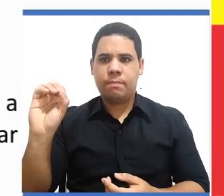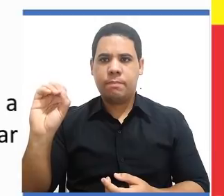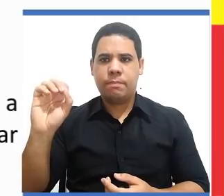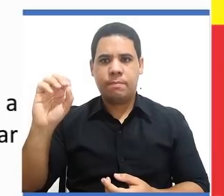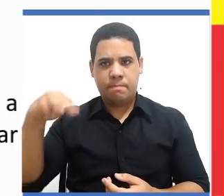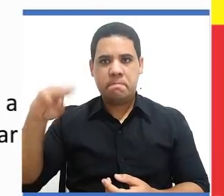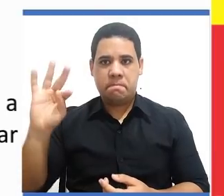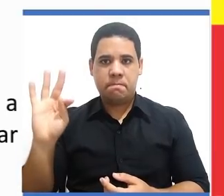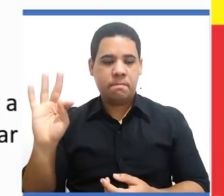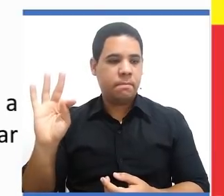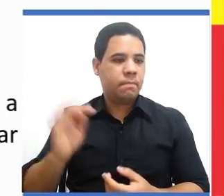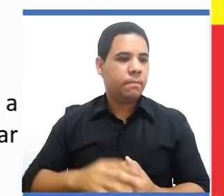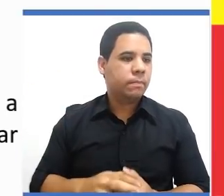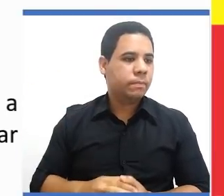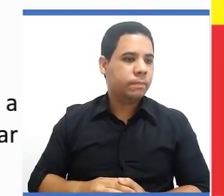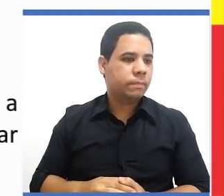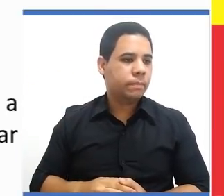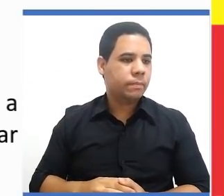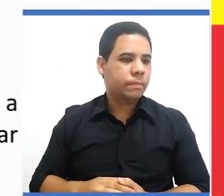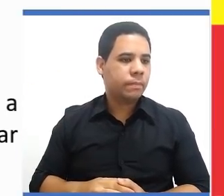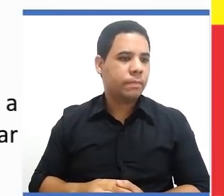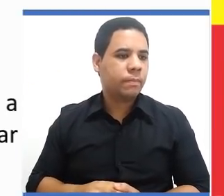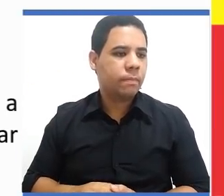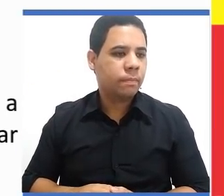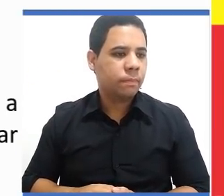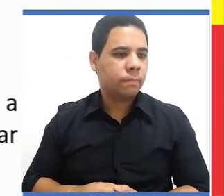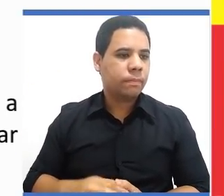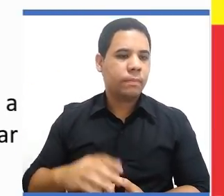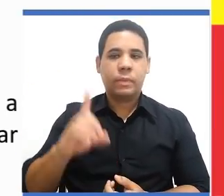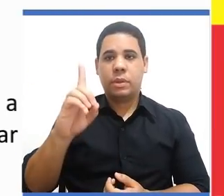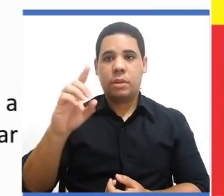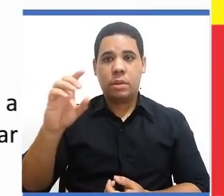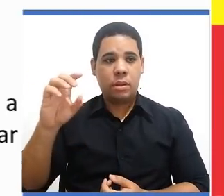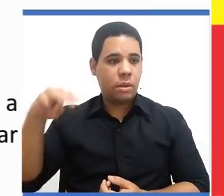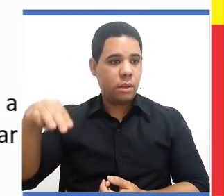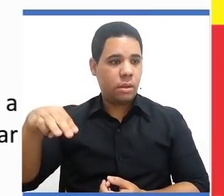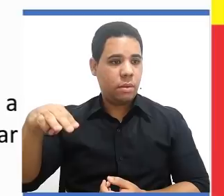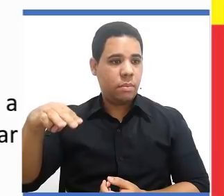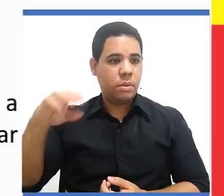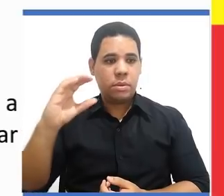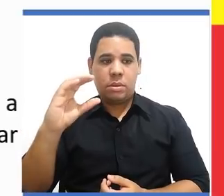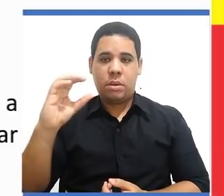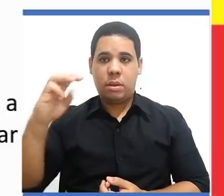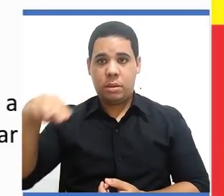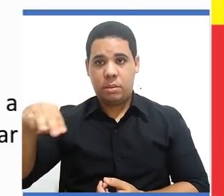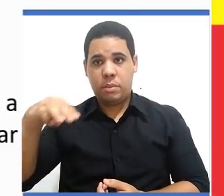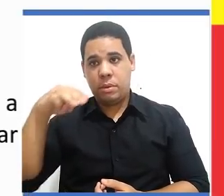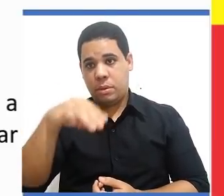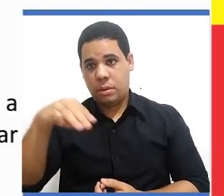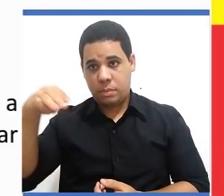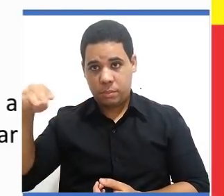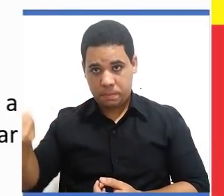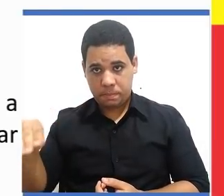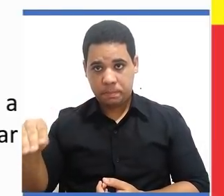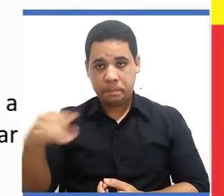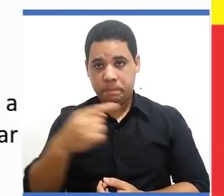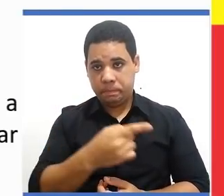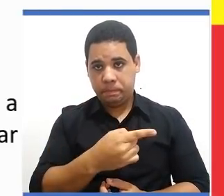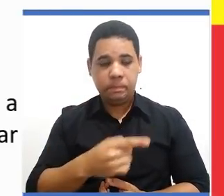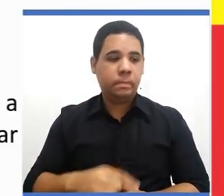eu tenho quilômetro, hectômetro, decâmetro, metro, decímetro, centímetro, milímetro. Então veja, se